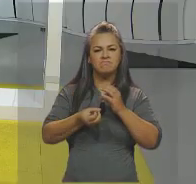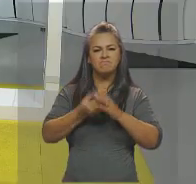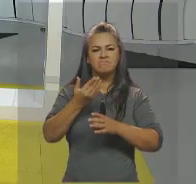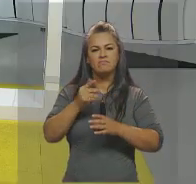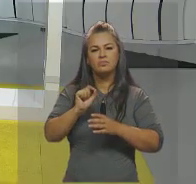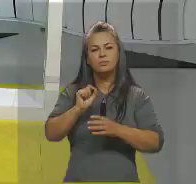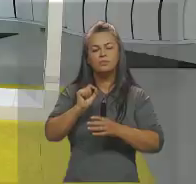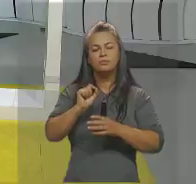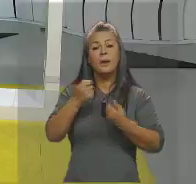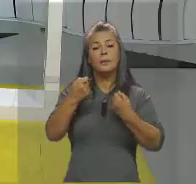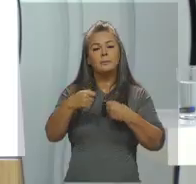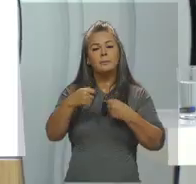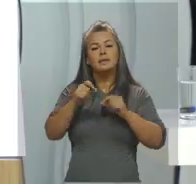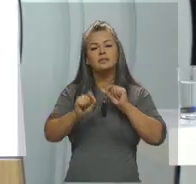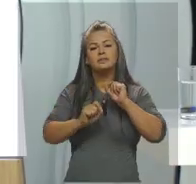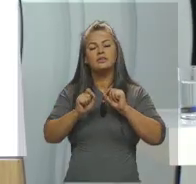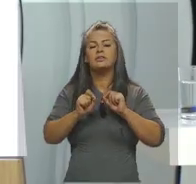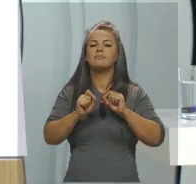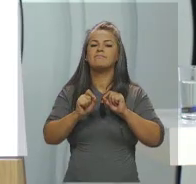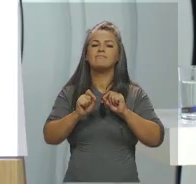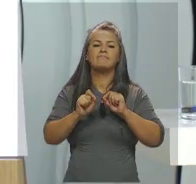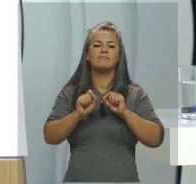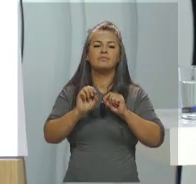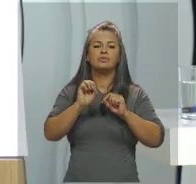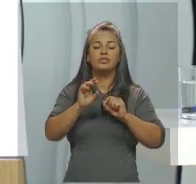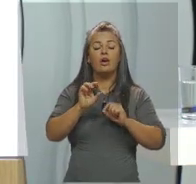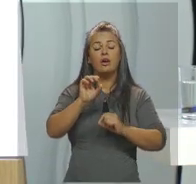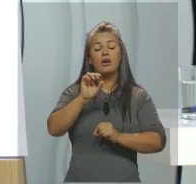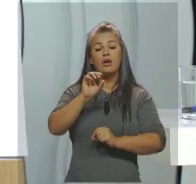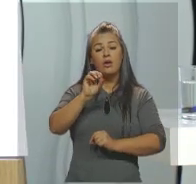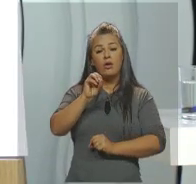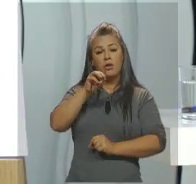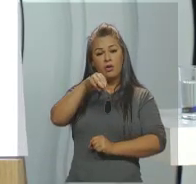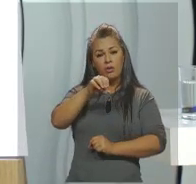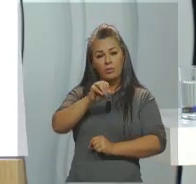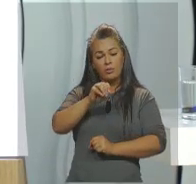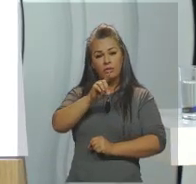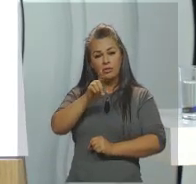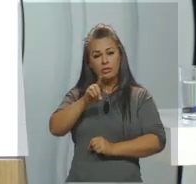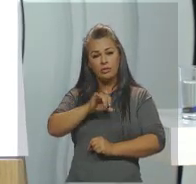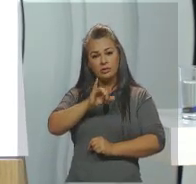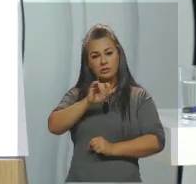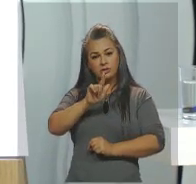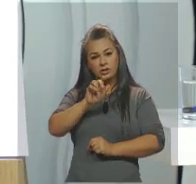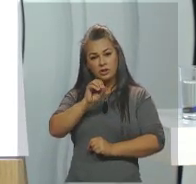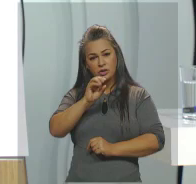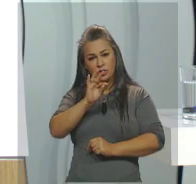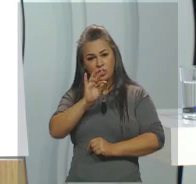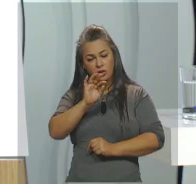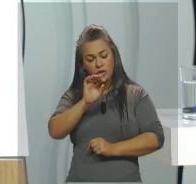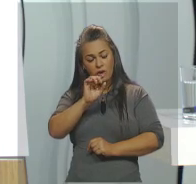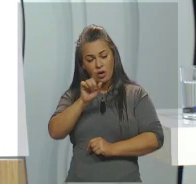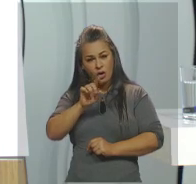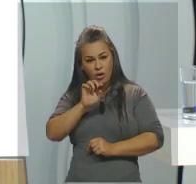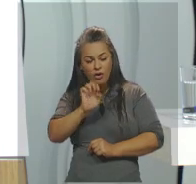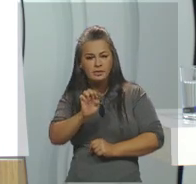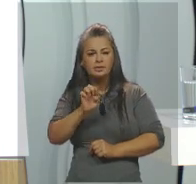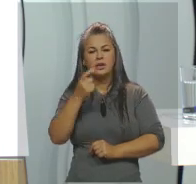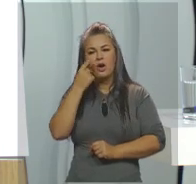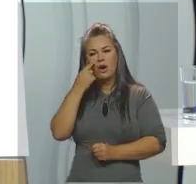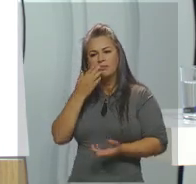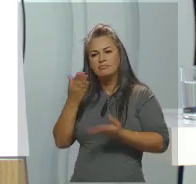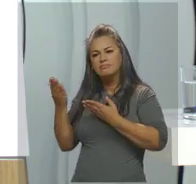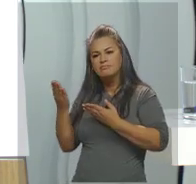Vai se manifestar somente em homozigose recessiva, que vai ser Azinho, Azinho, Bzinho,